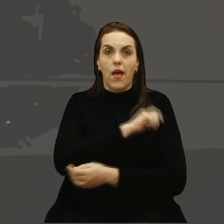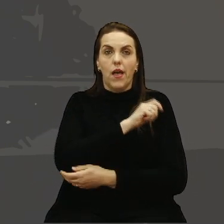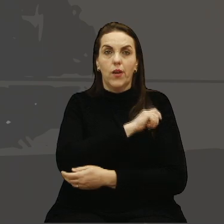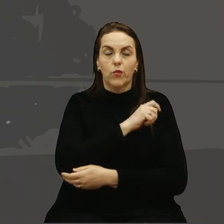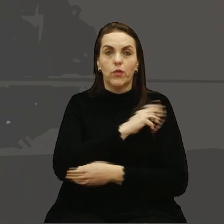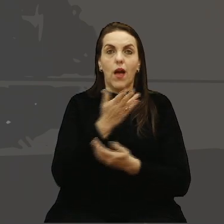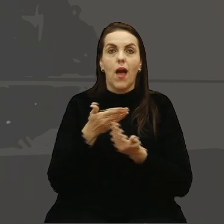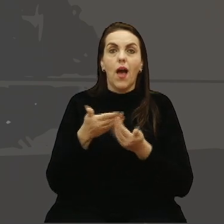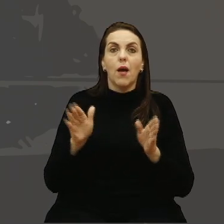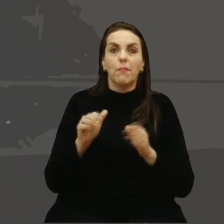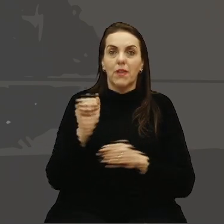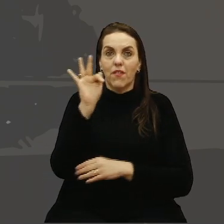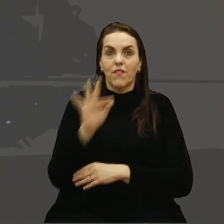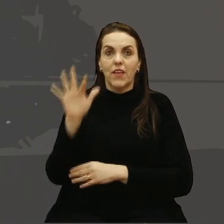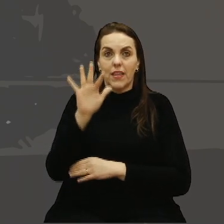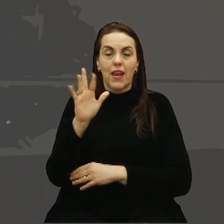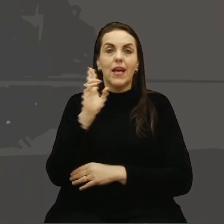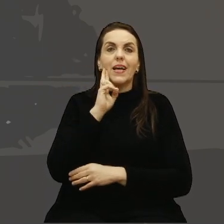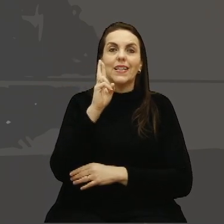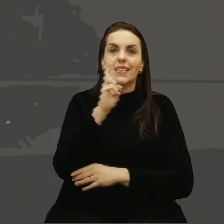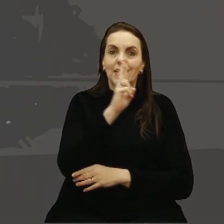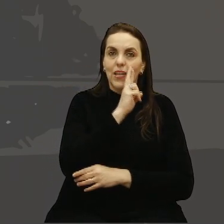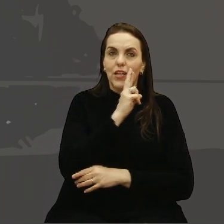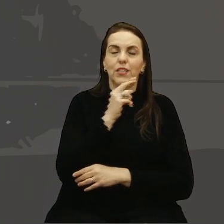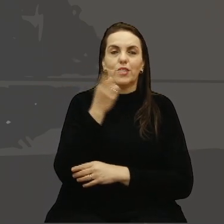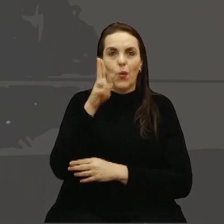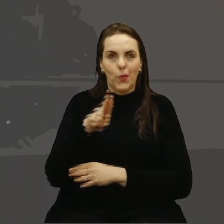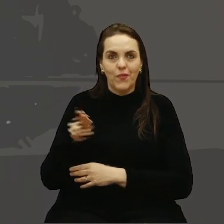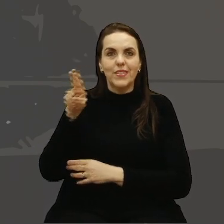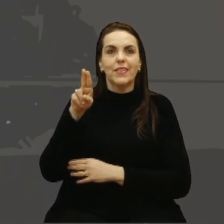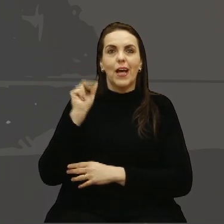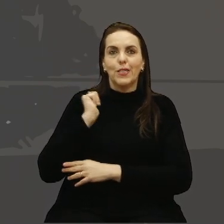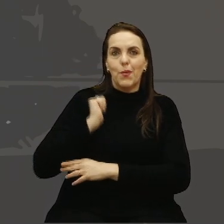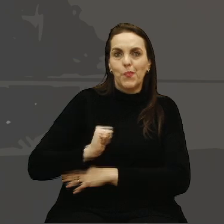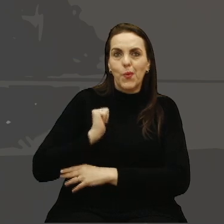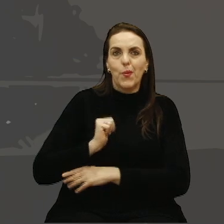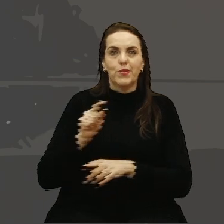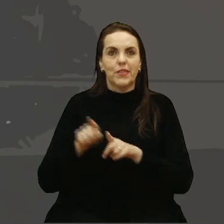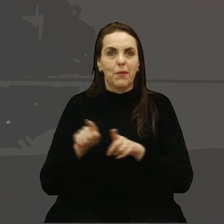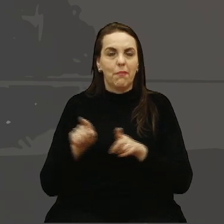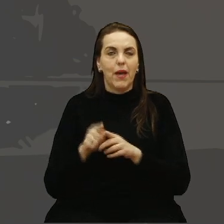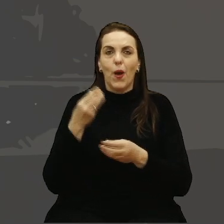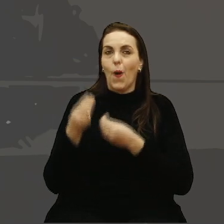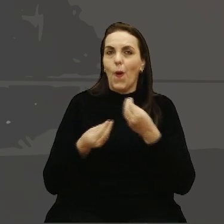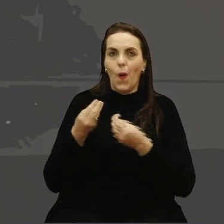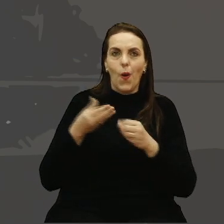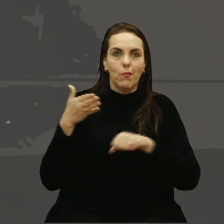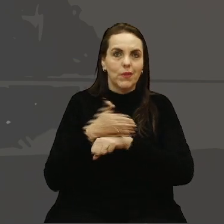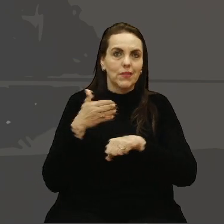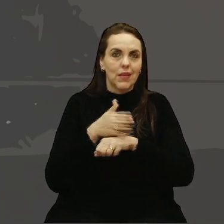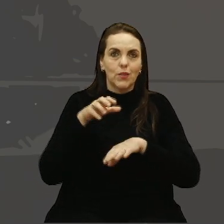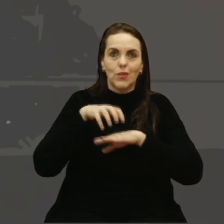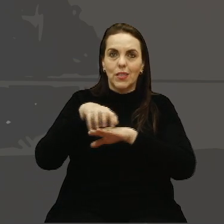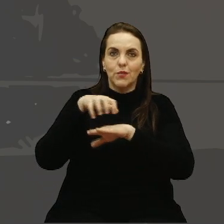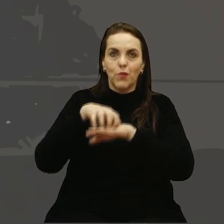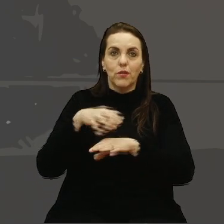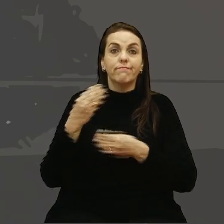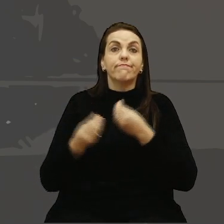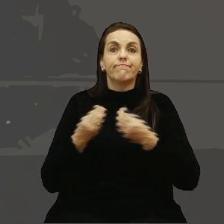universidade federal sem pensar em restaurante universitário, sem pensar em bolsa para os estudantes, sem pensar em como que vai ter acesso ao transporte, pode